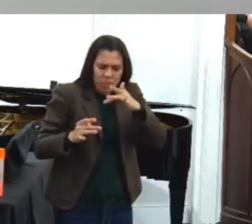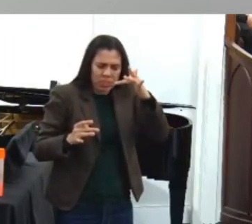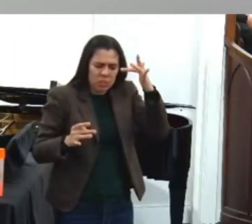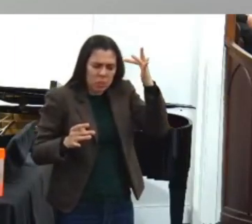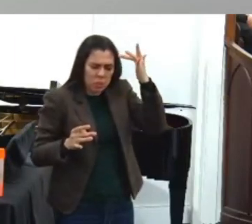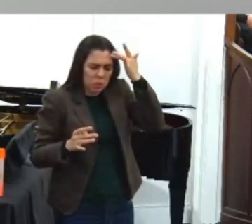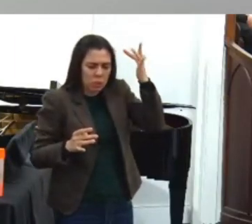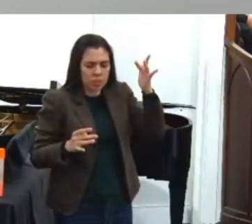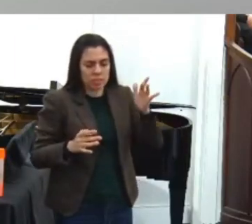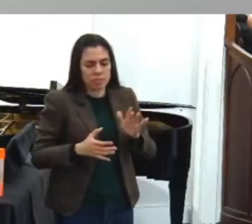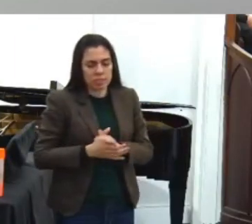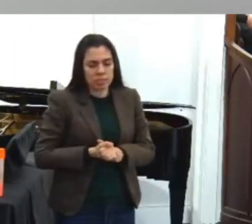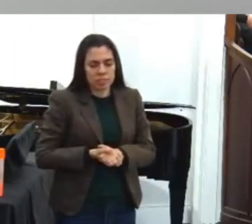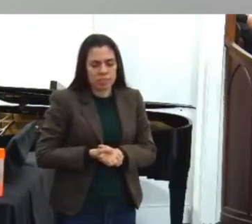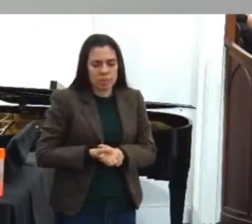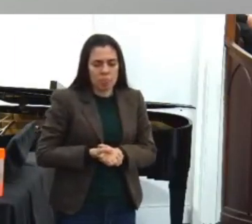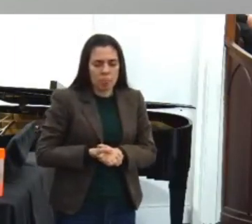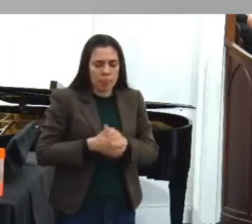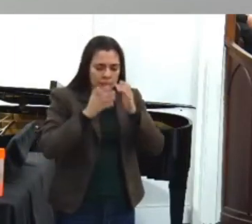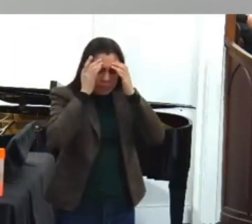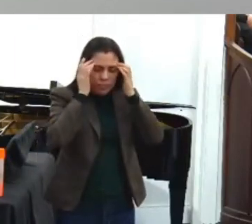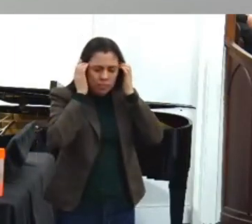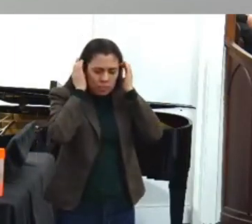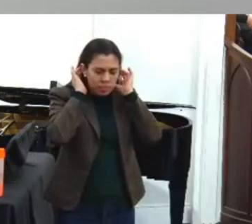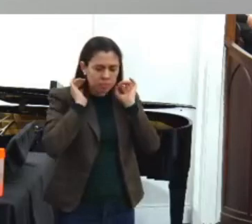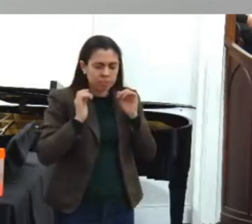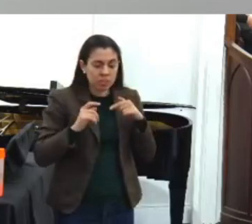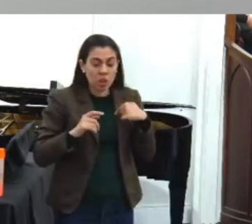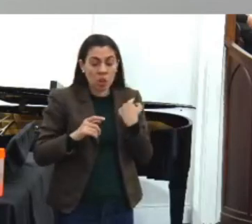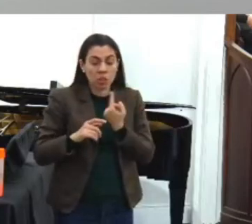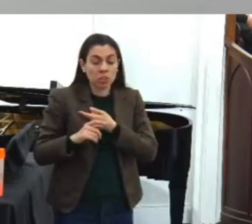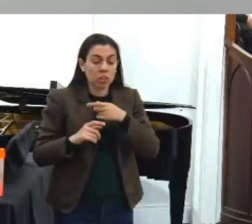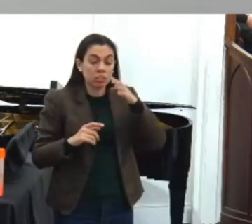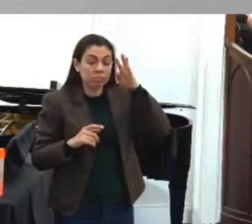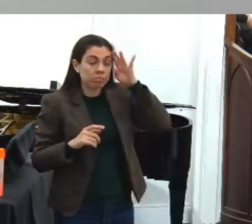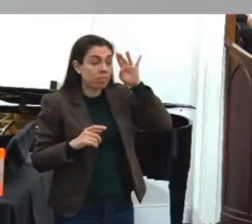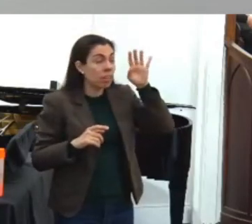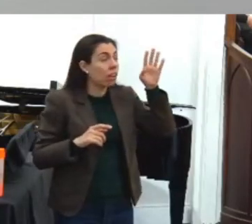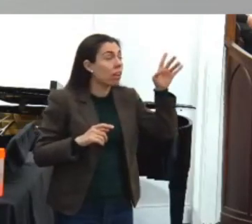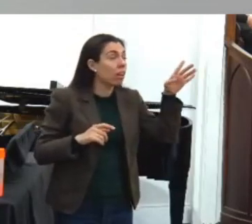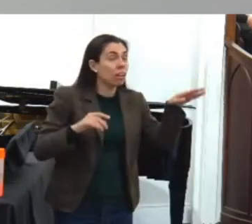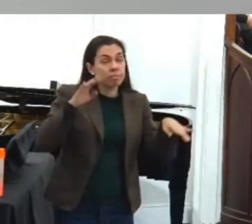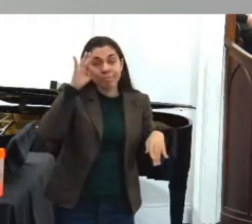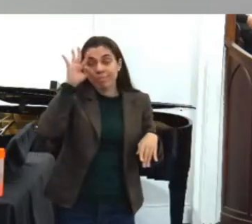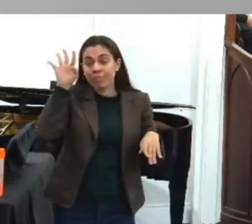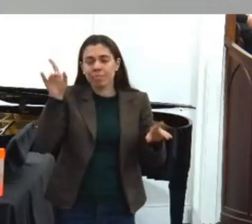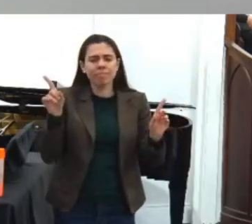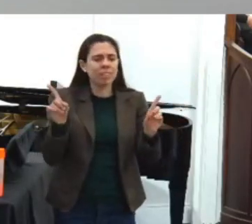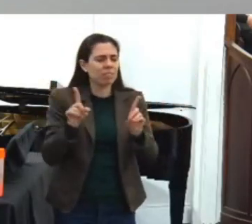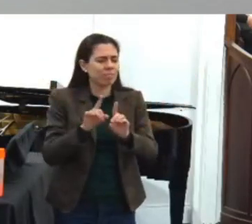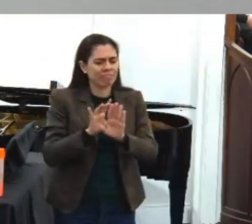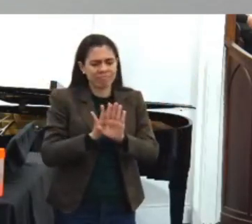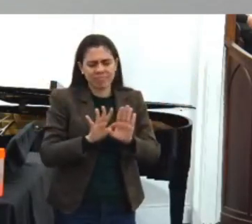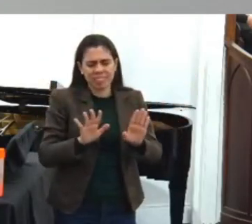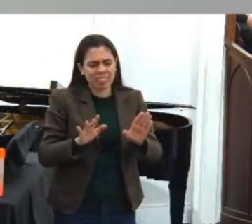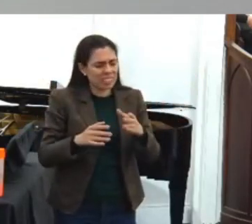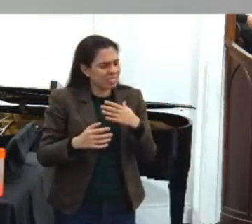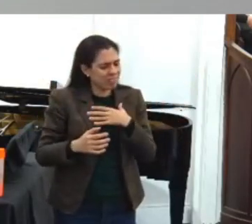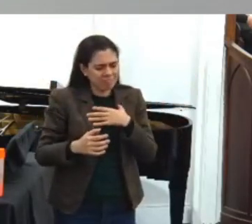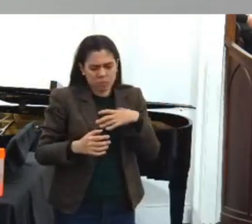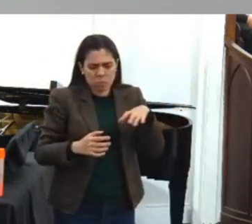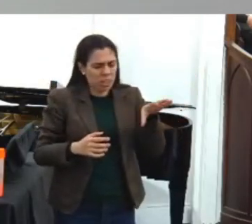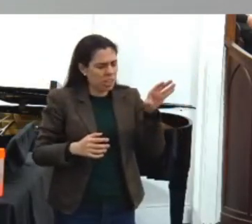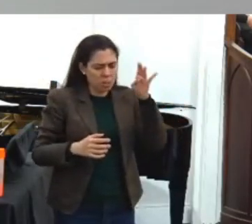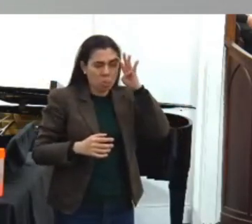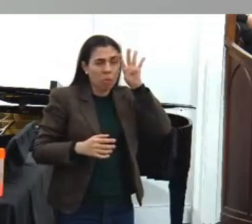muitas formas, podemos vaguear em pensamentos, em distrações, que nos roubam